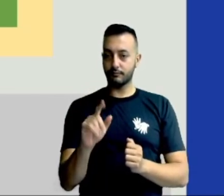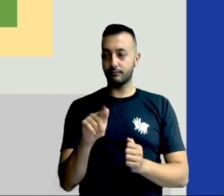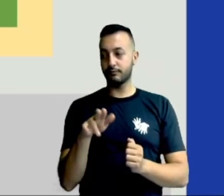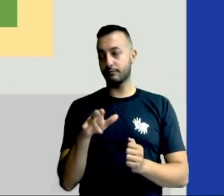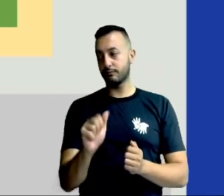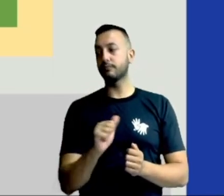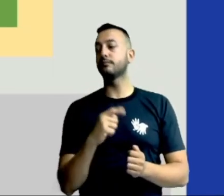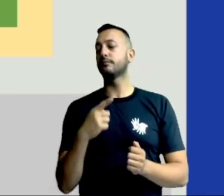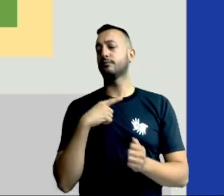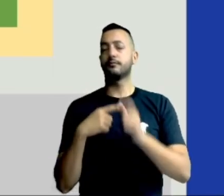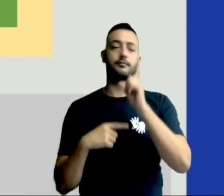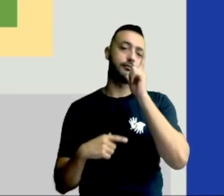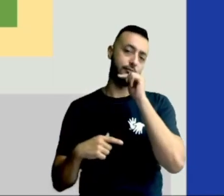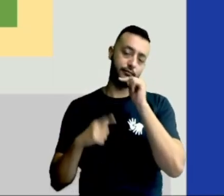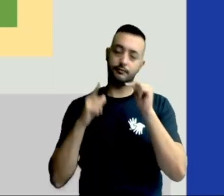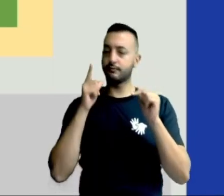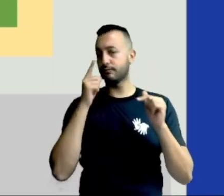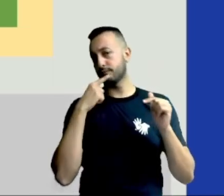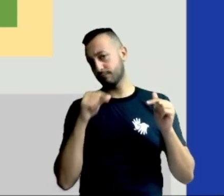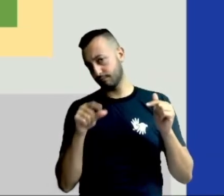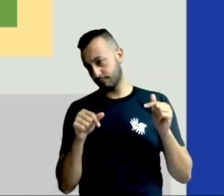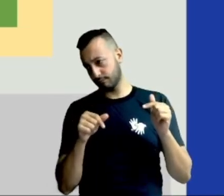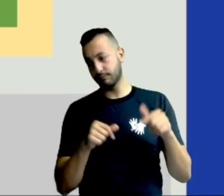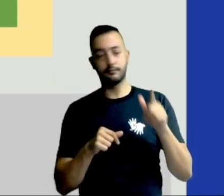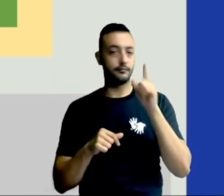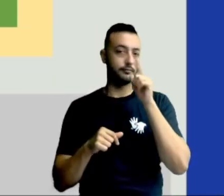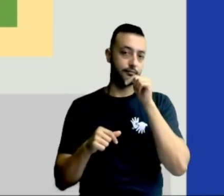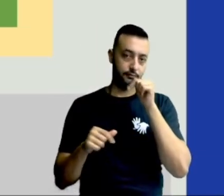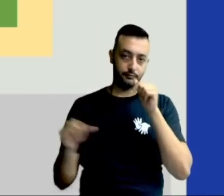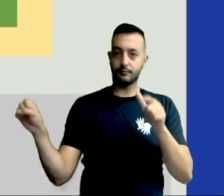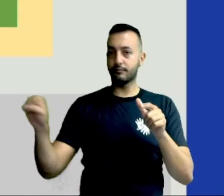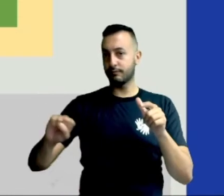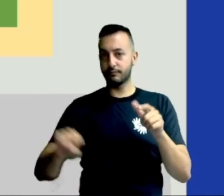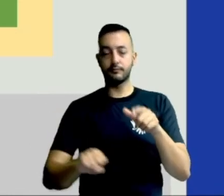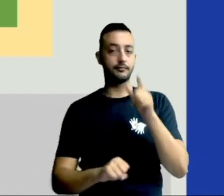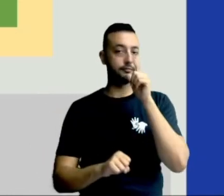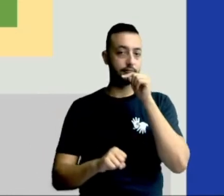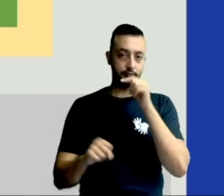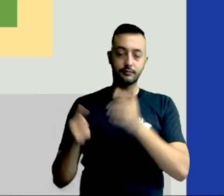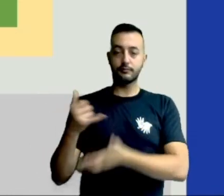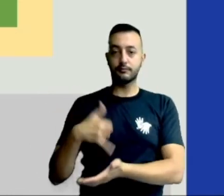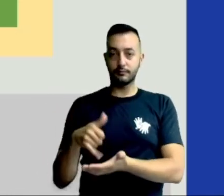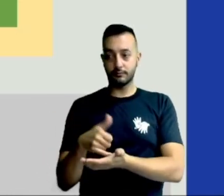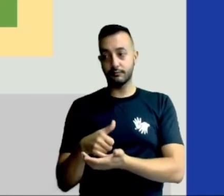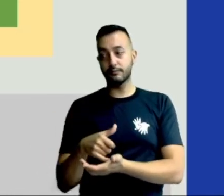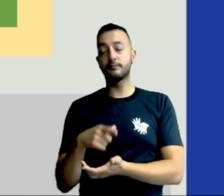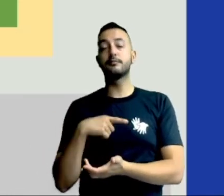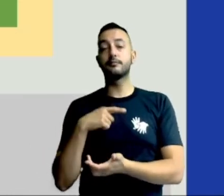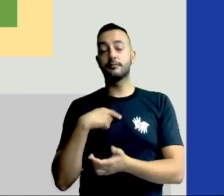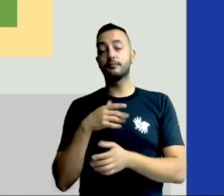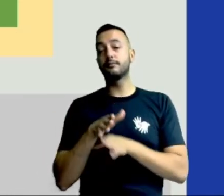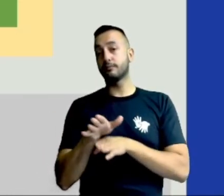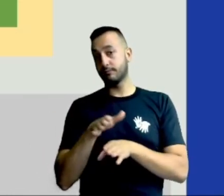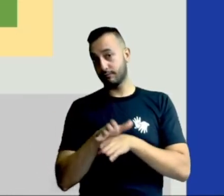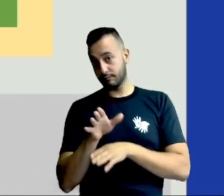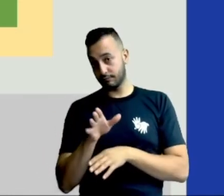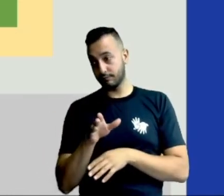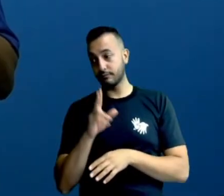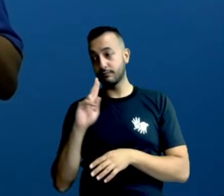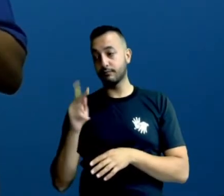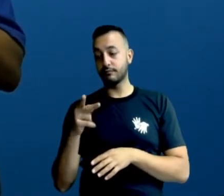temos aí água e sal, água e vinagre, água e azeite. Eu vou dar uma pista, tá certo?